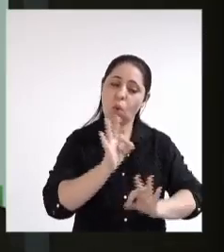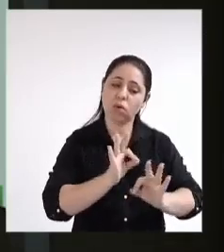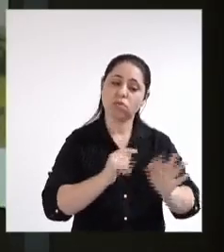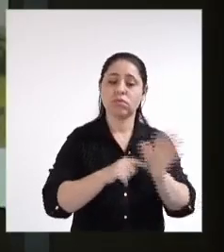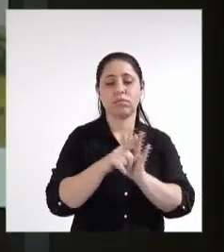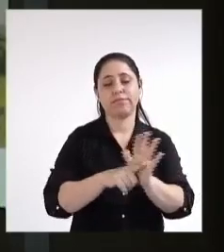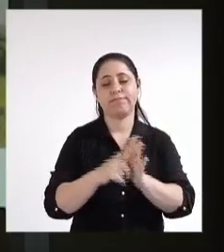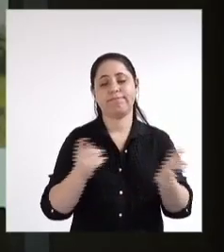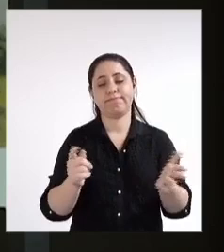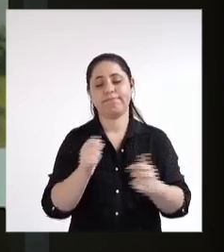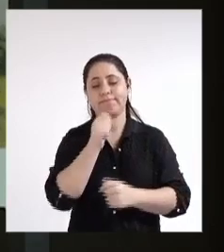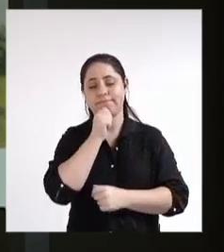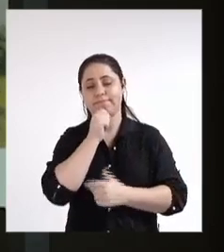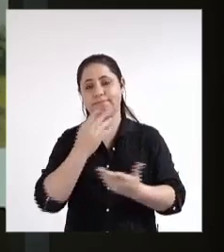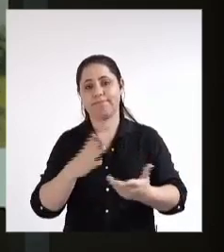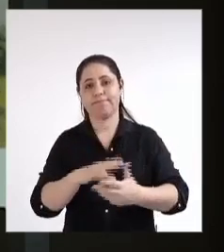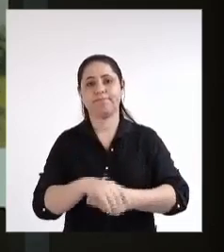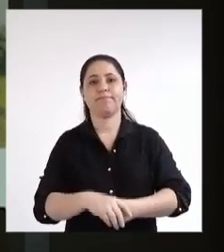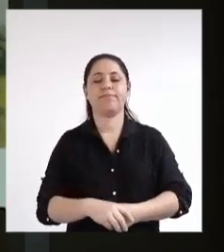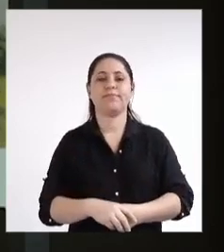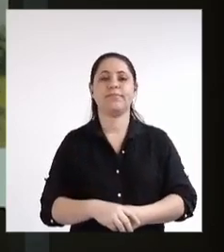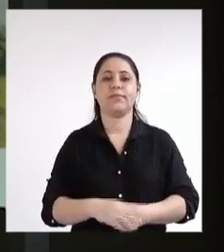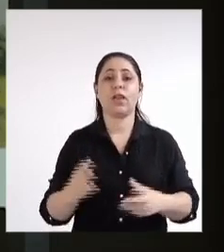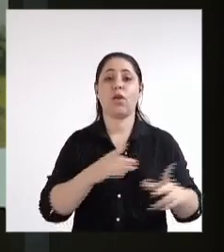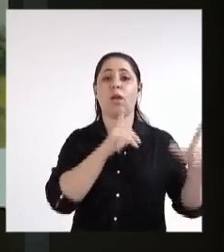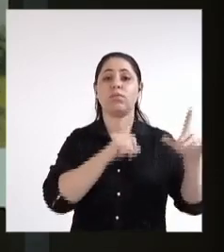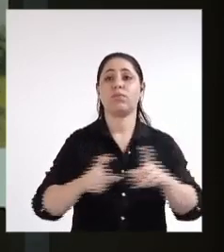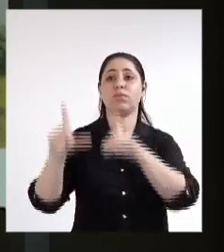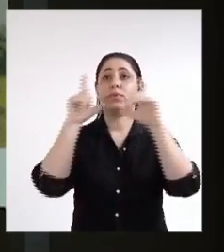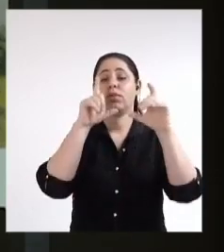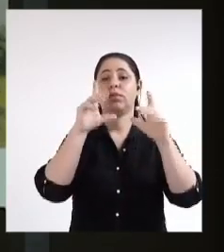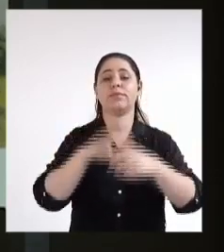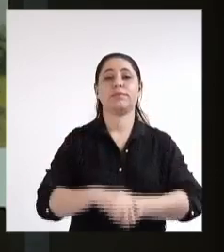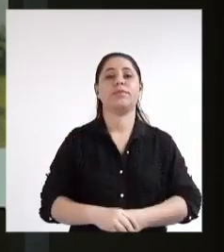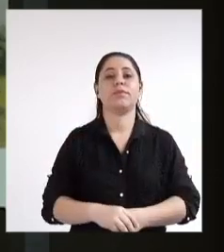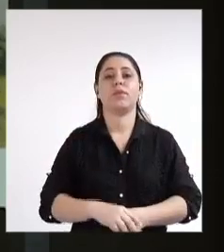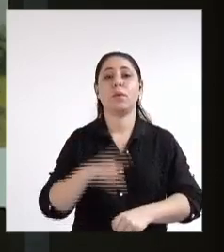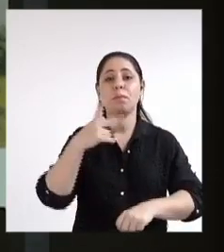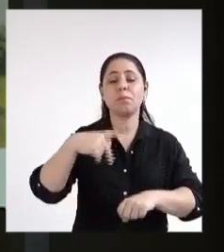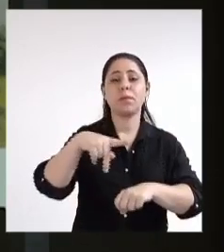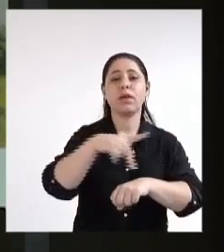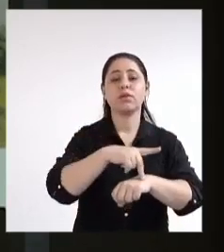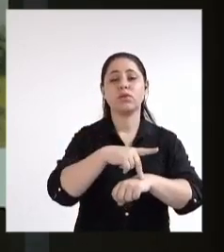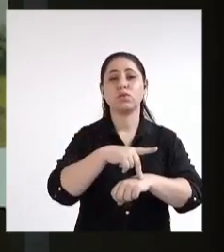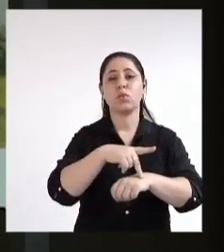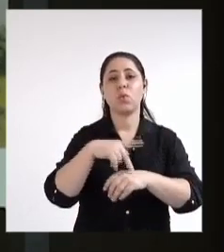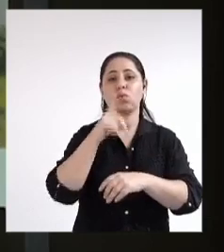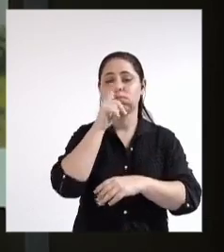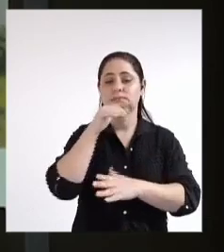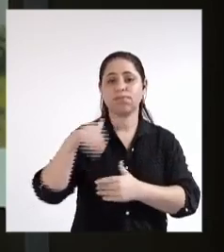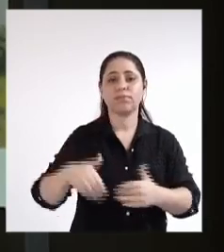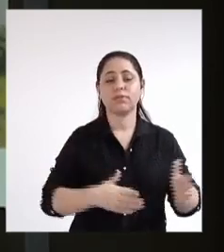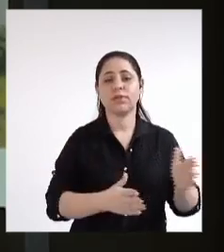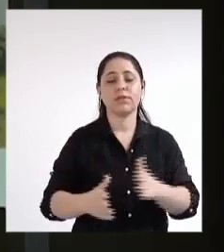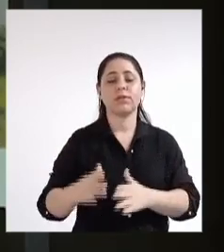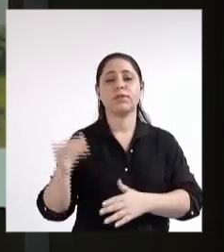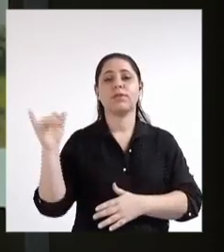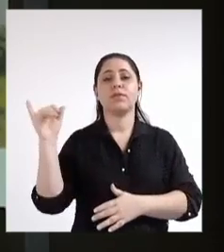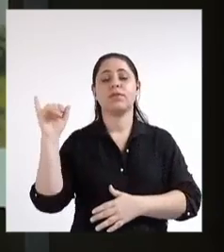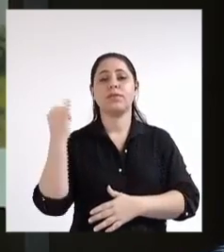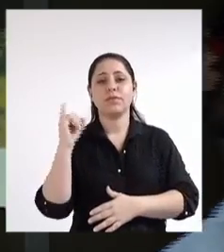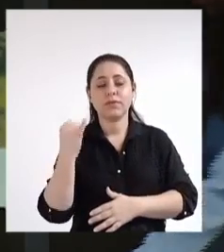todo agora vêm as fotos né parque estadual das várzeas do ivinhema o município de naviraí jateí taquarussú